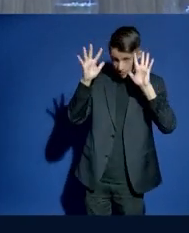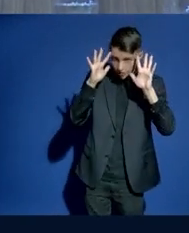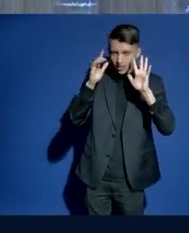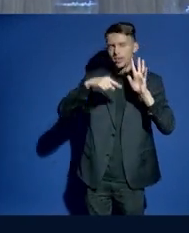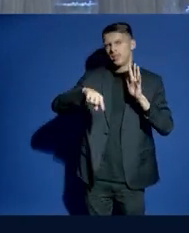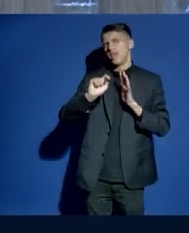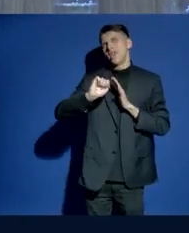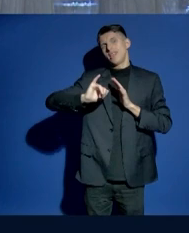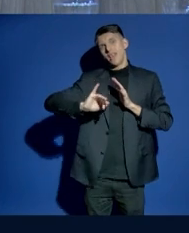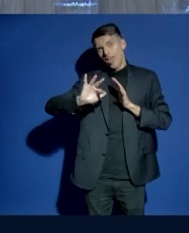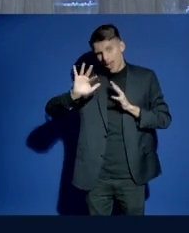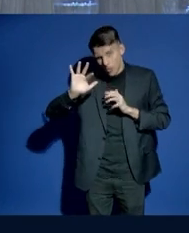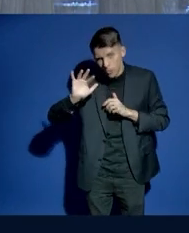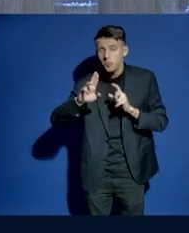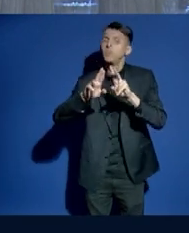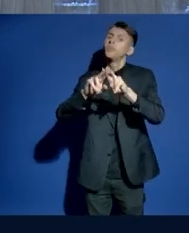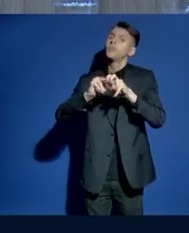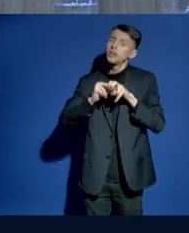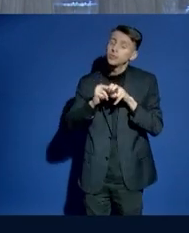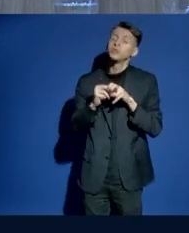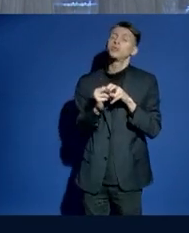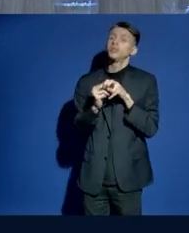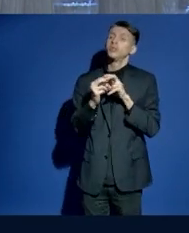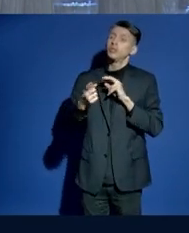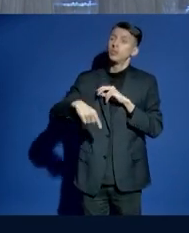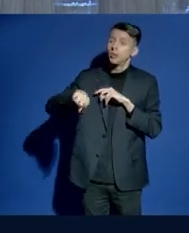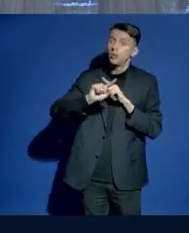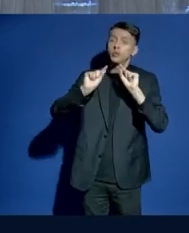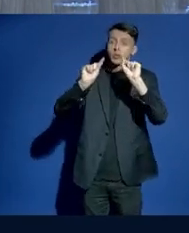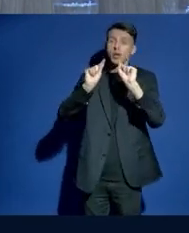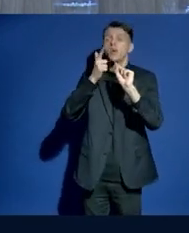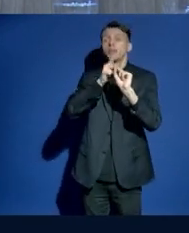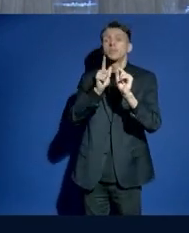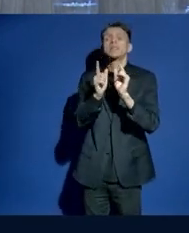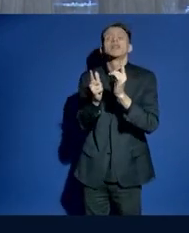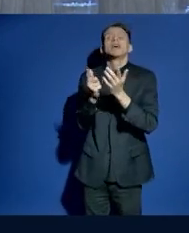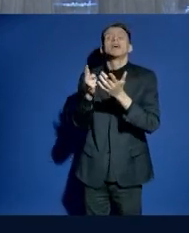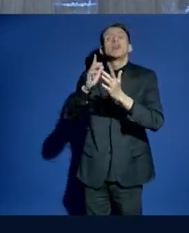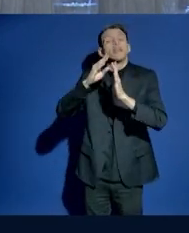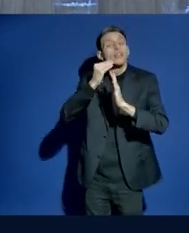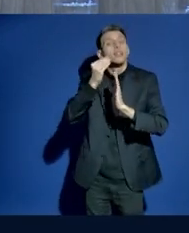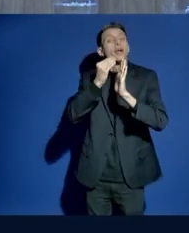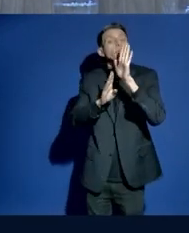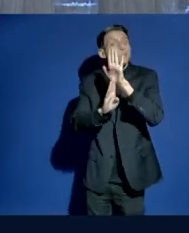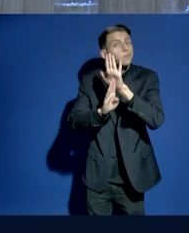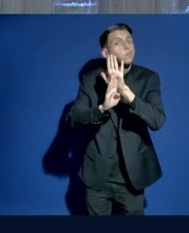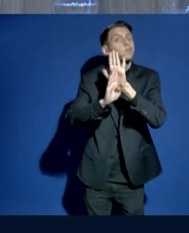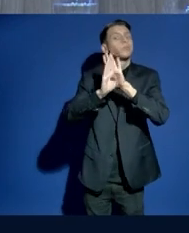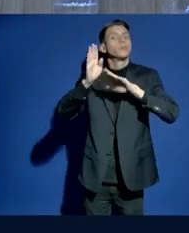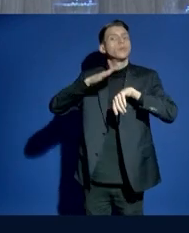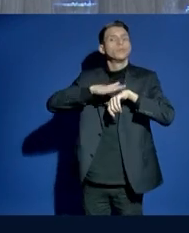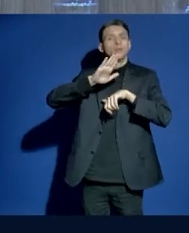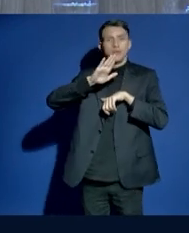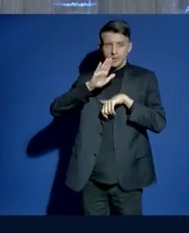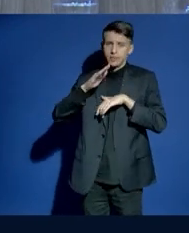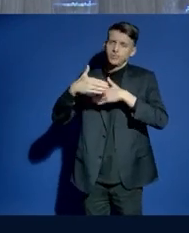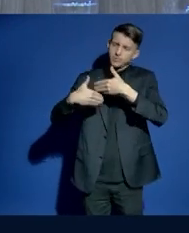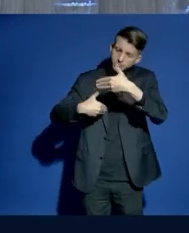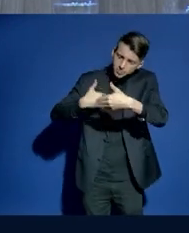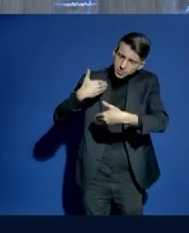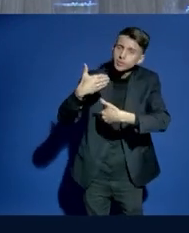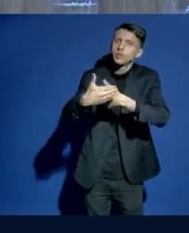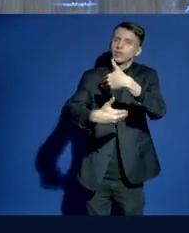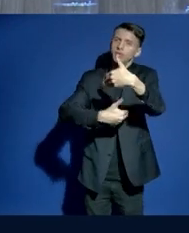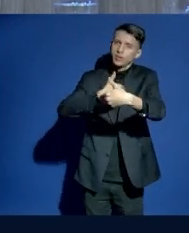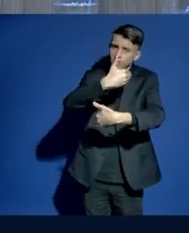dessa magnitude então é esperado que o que o prêmio verde é aumente o passar do do